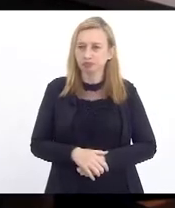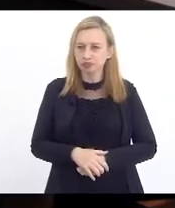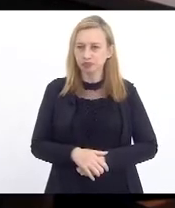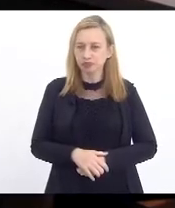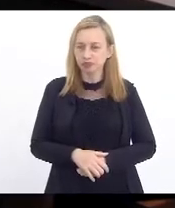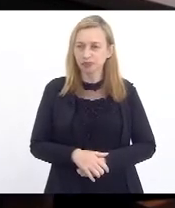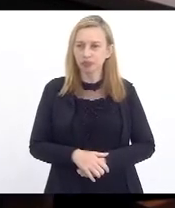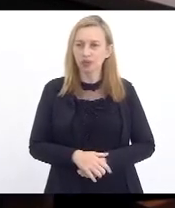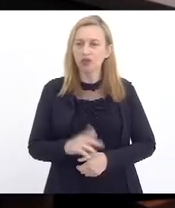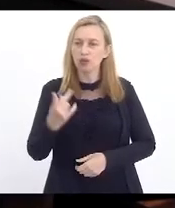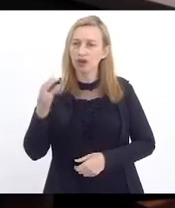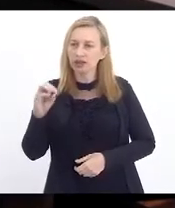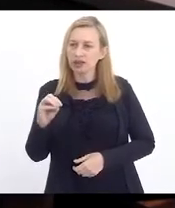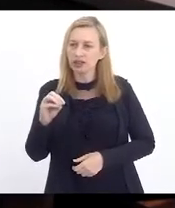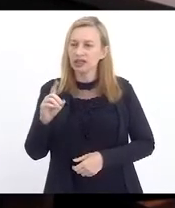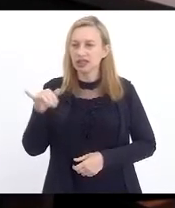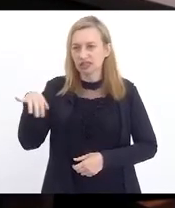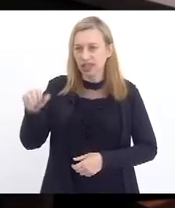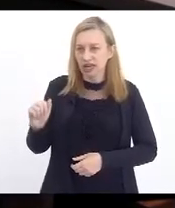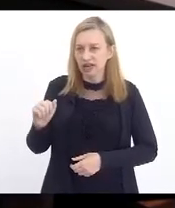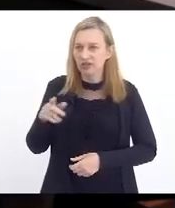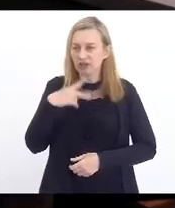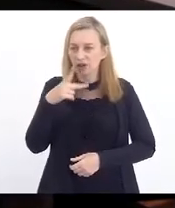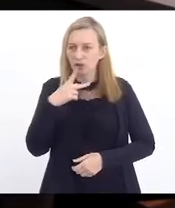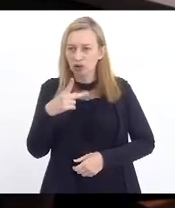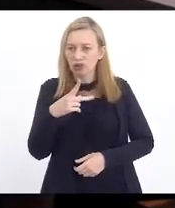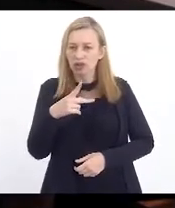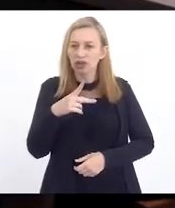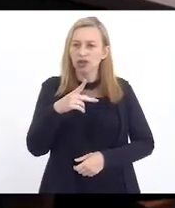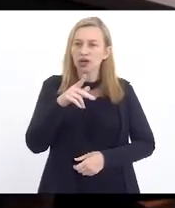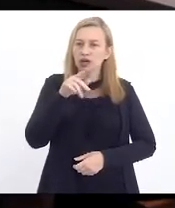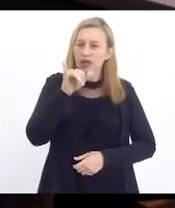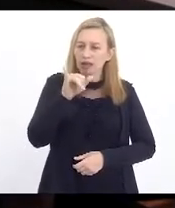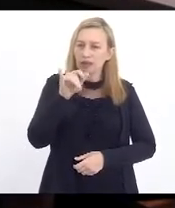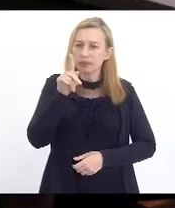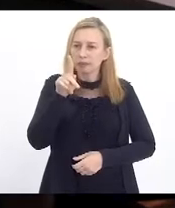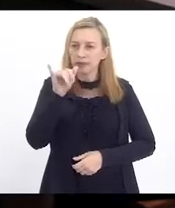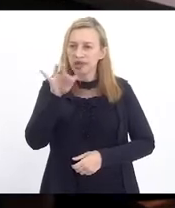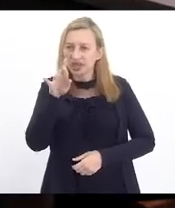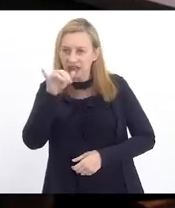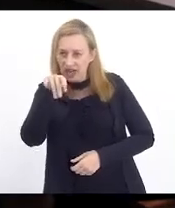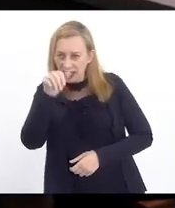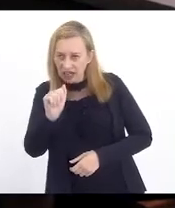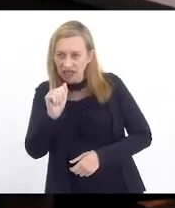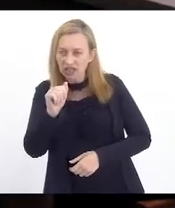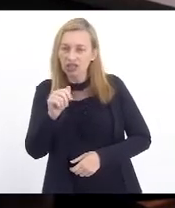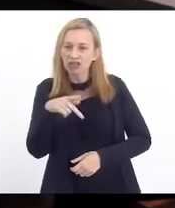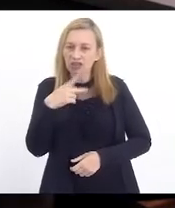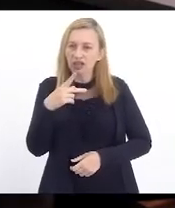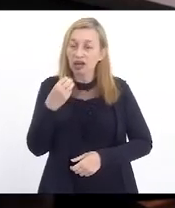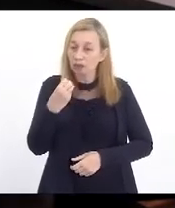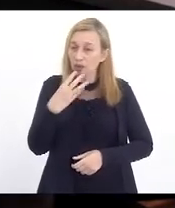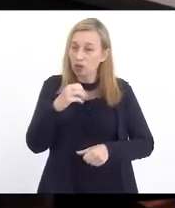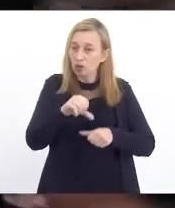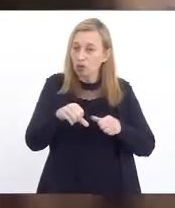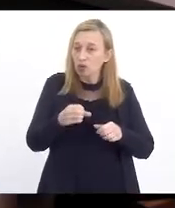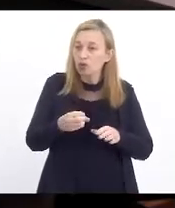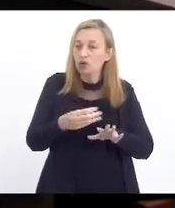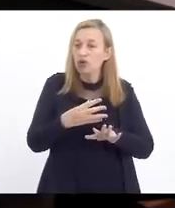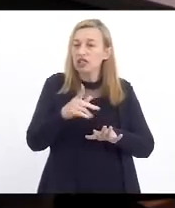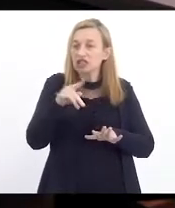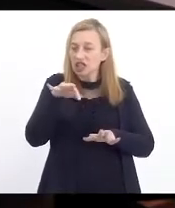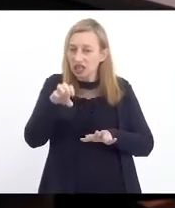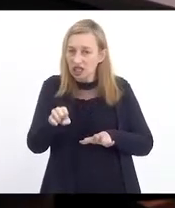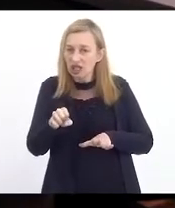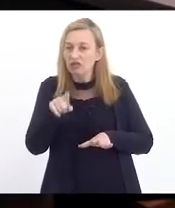O Hélio do INEA falou da dragagem do rio Poços Ipiranga, que a gente considera vital, inclusive com a recomposição do dique que